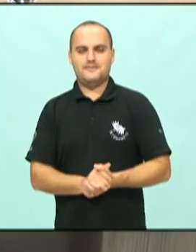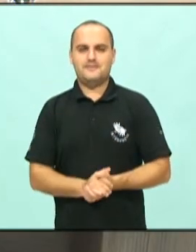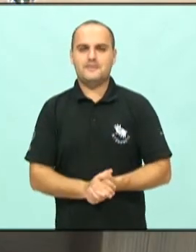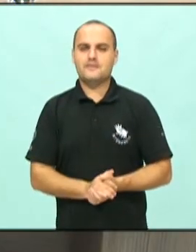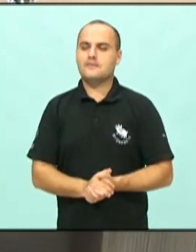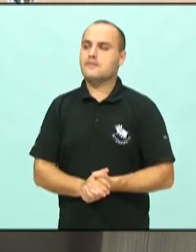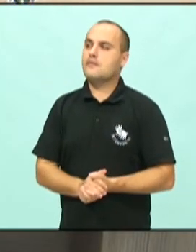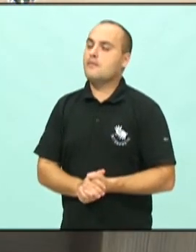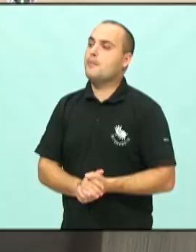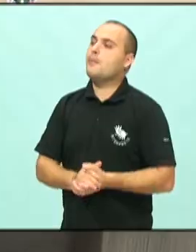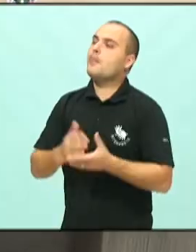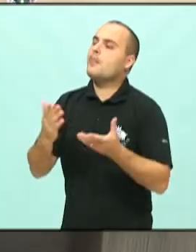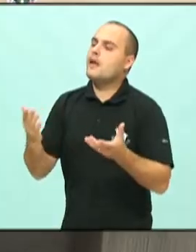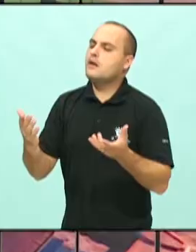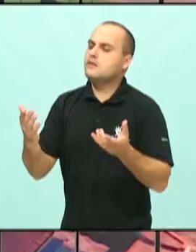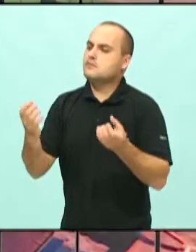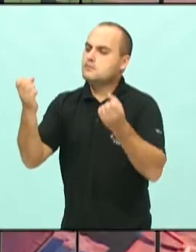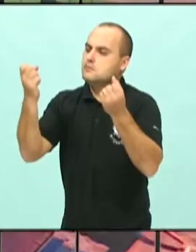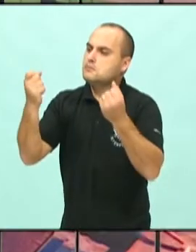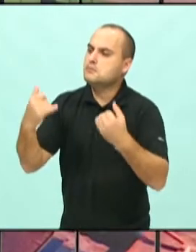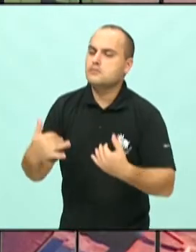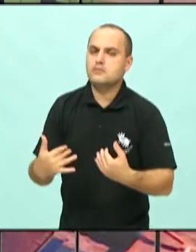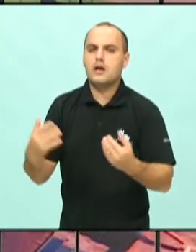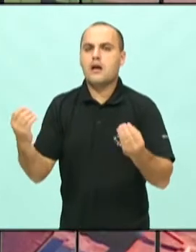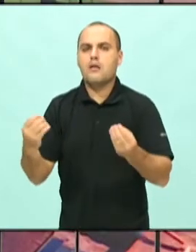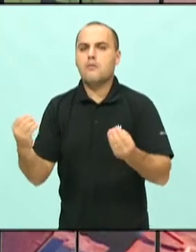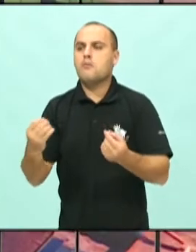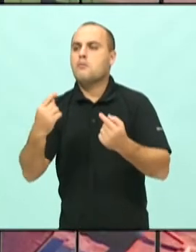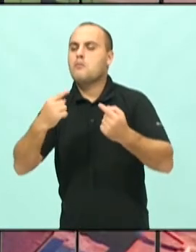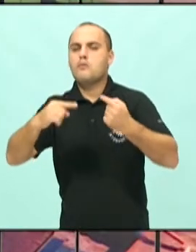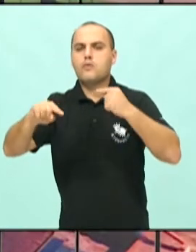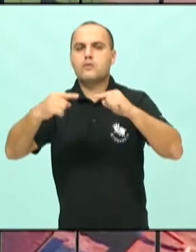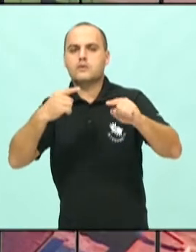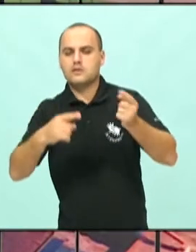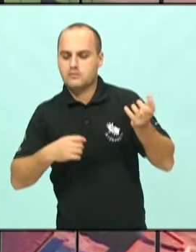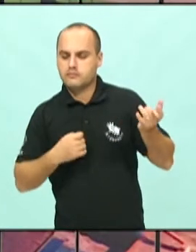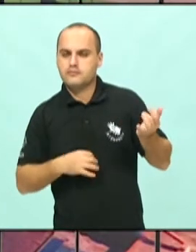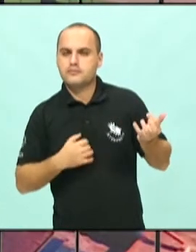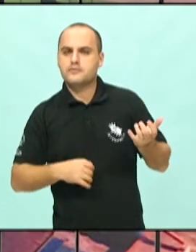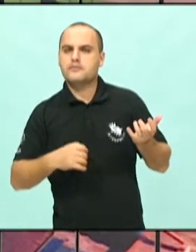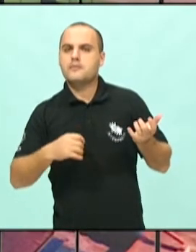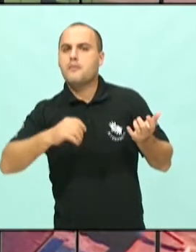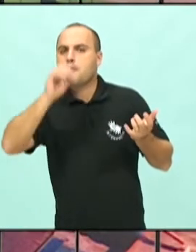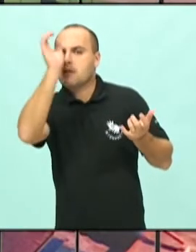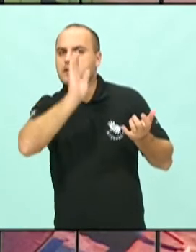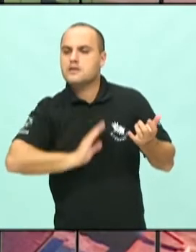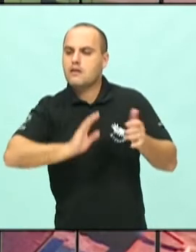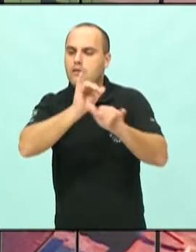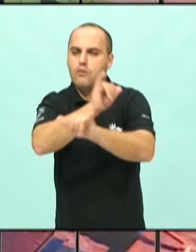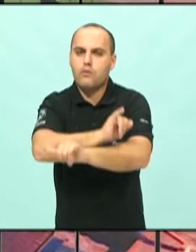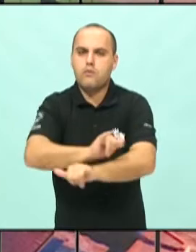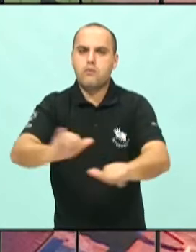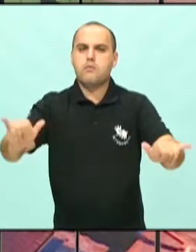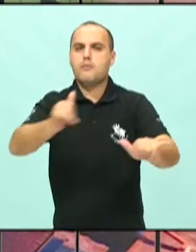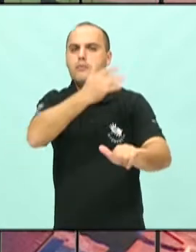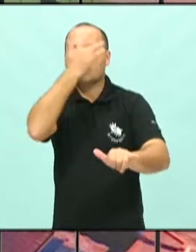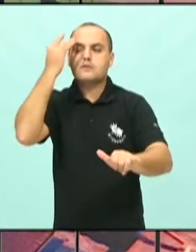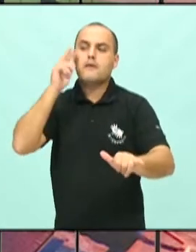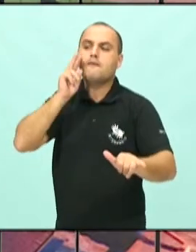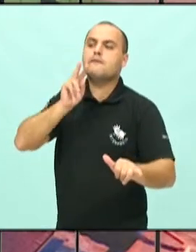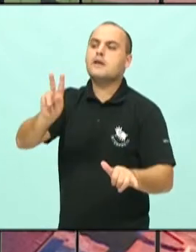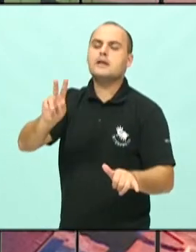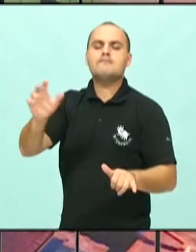como está a visibilidade da música, do violão brasileiro para todos esses artistas? Assim, o